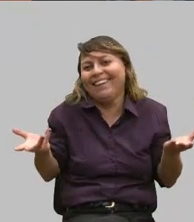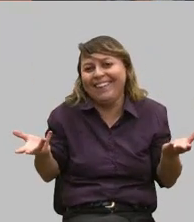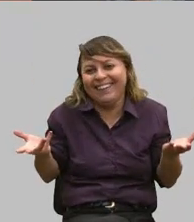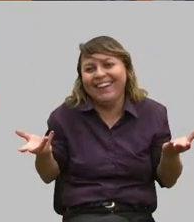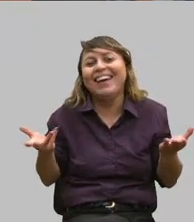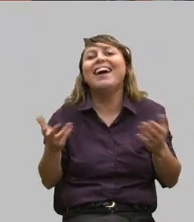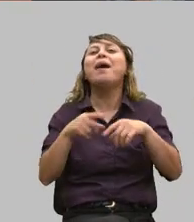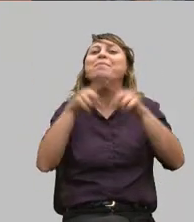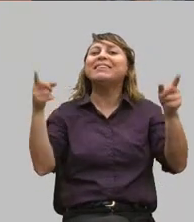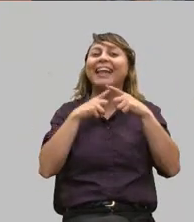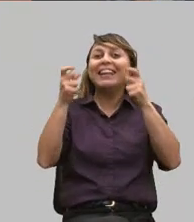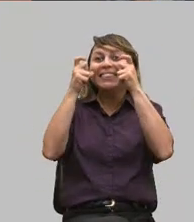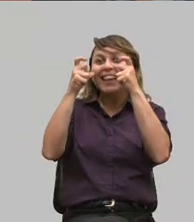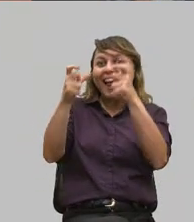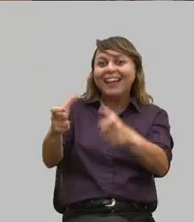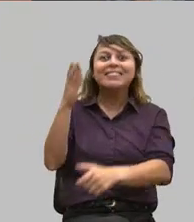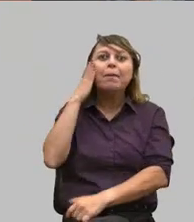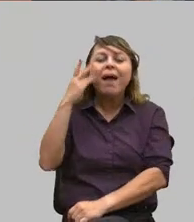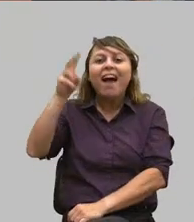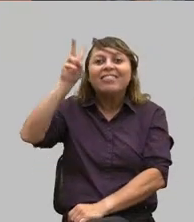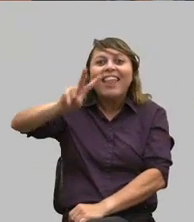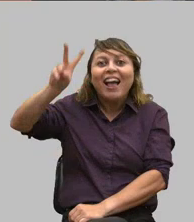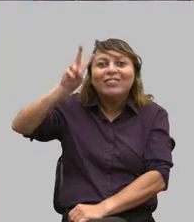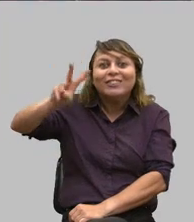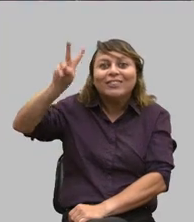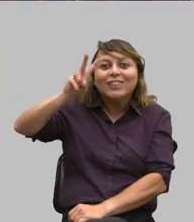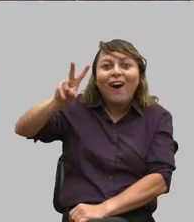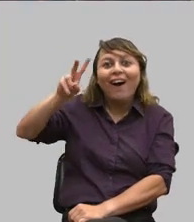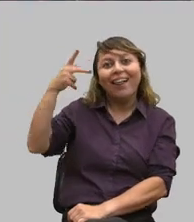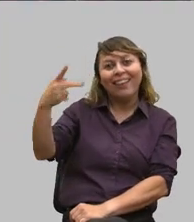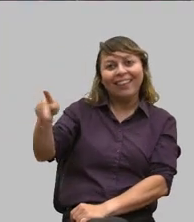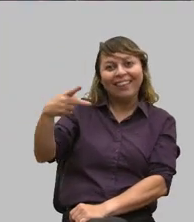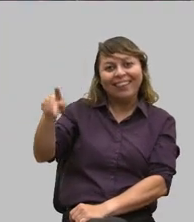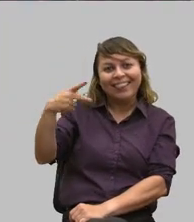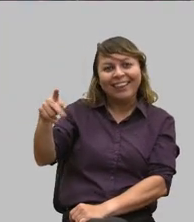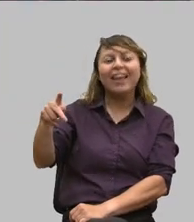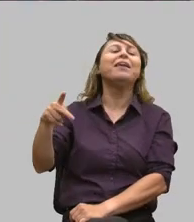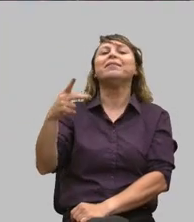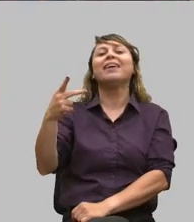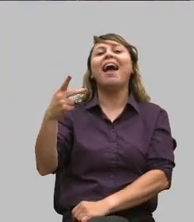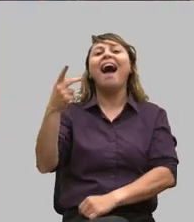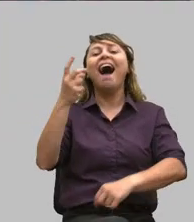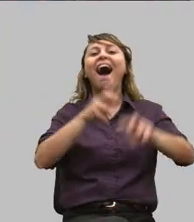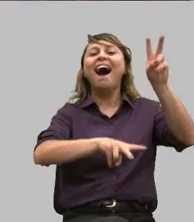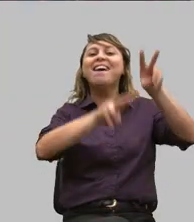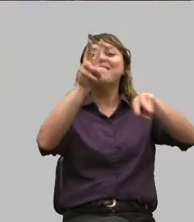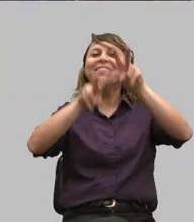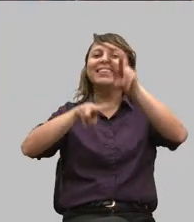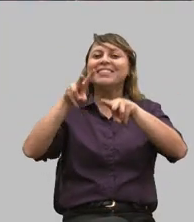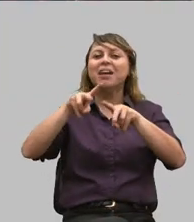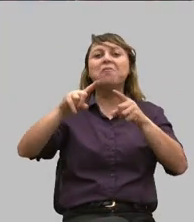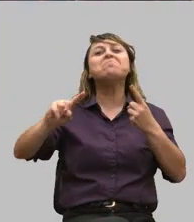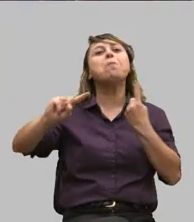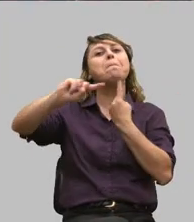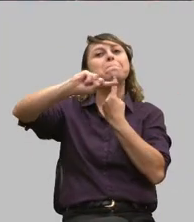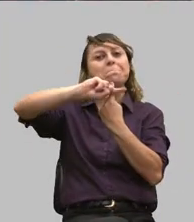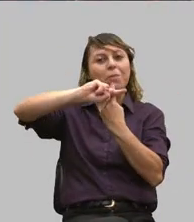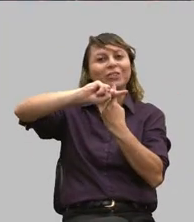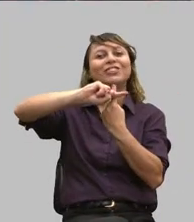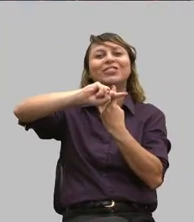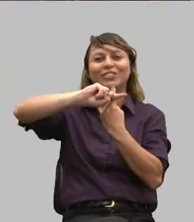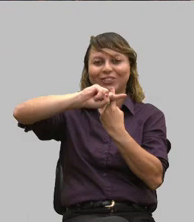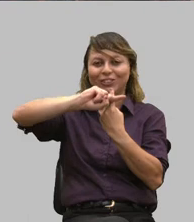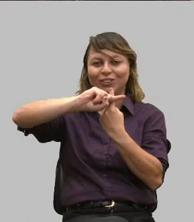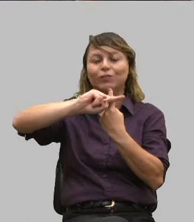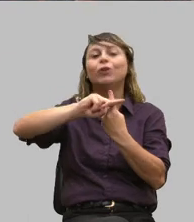tiverem interesse em saber e dizer que a avaliação positiva a avaliação positiva do nosso do nosso